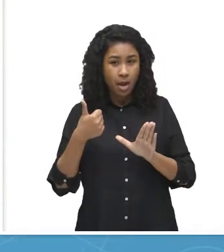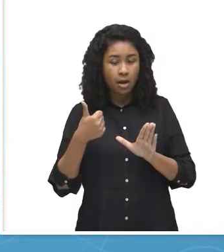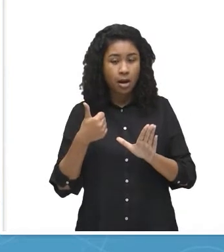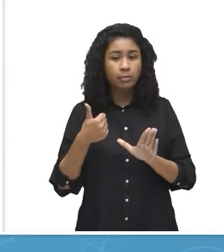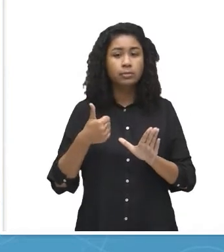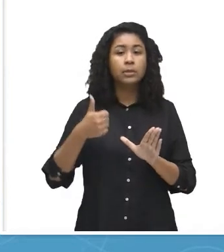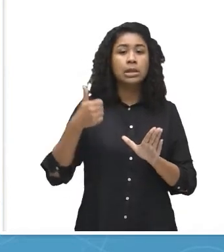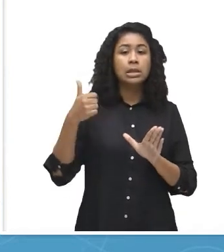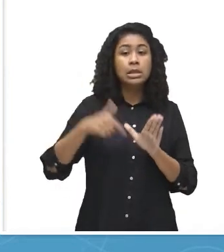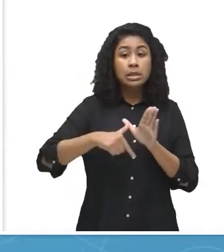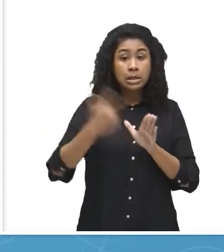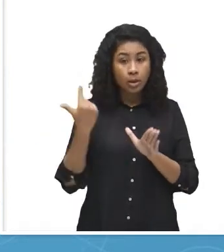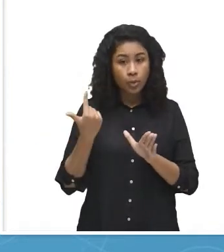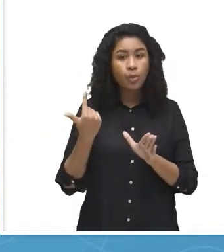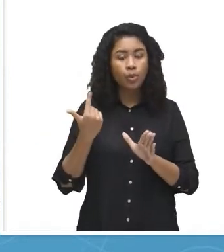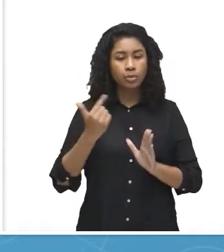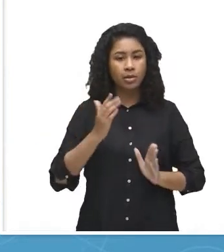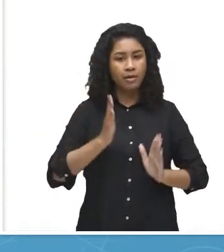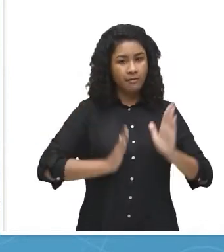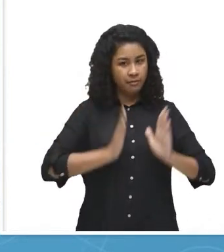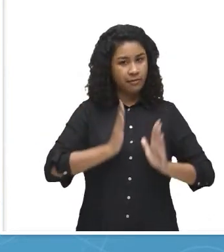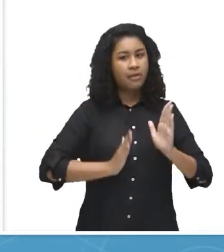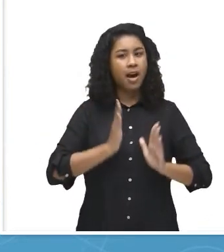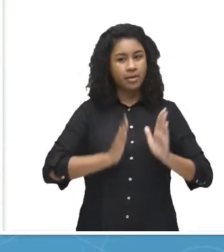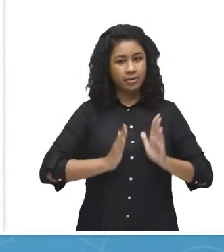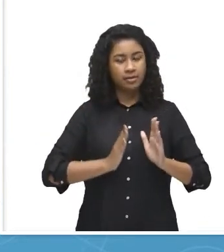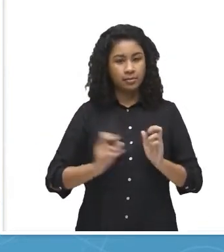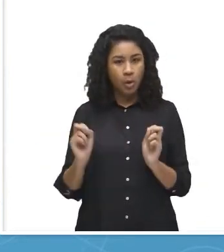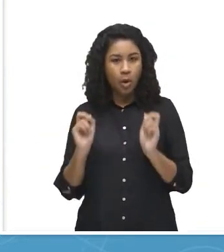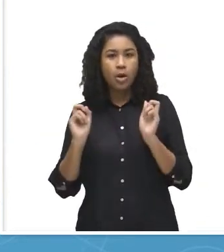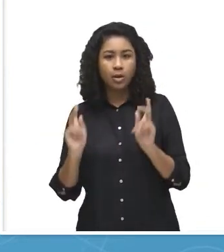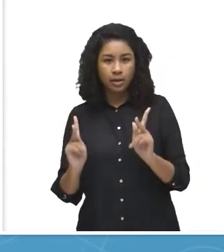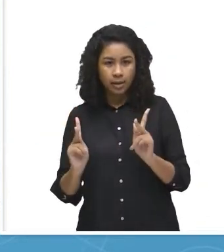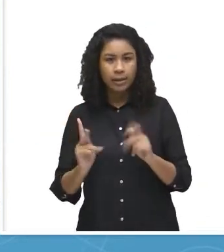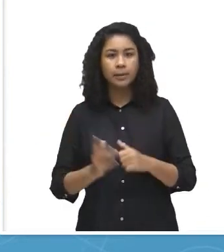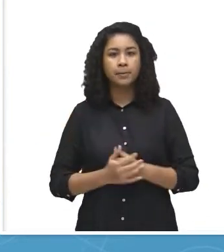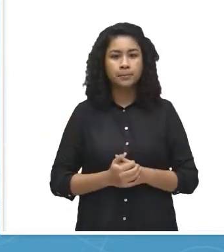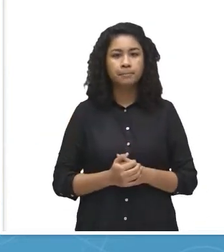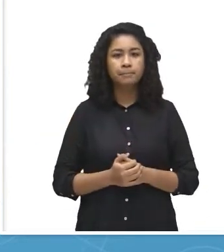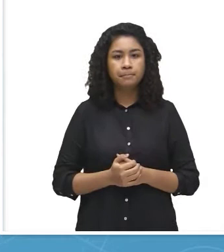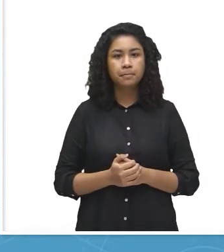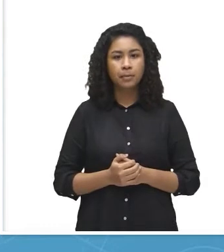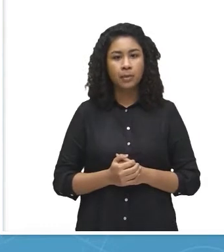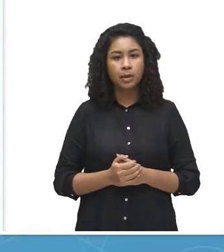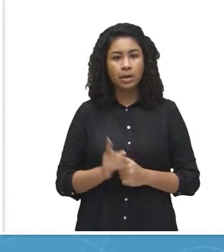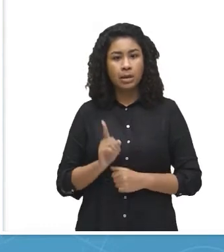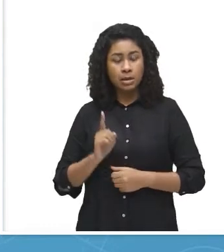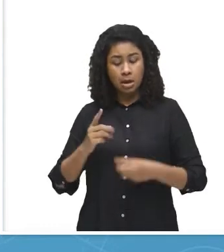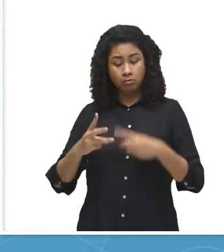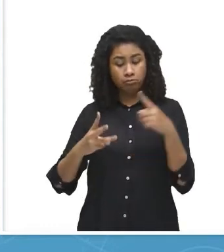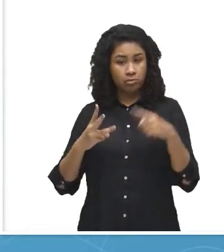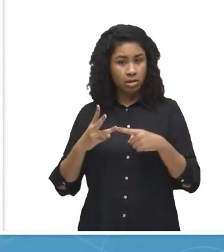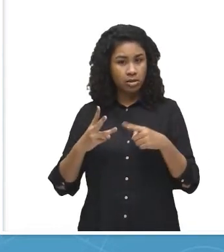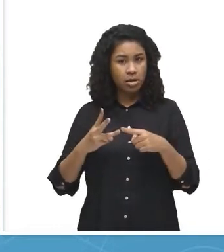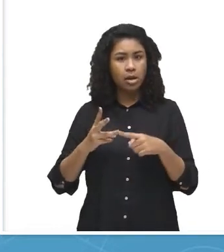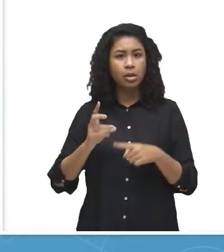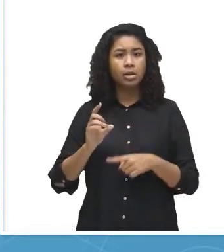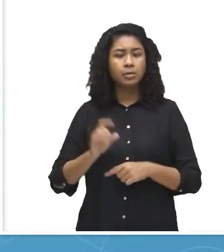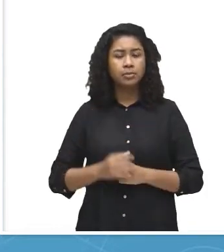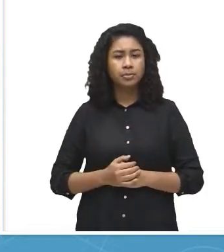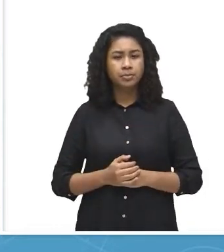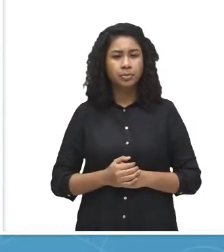guerra. A guerra de movimento e, mais especificamente, de maneira mais aprofundada sobre como é que se deu a guerra